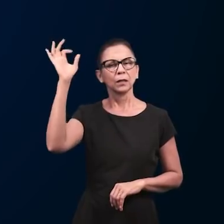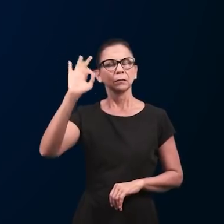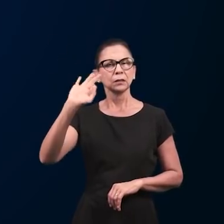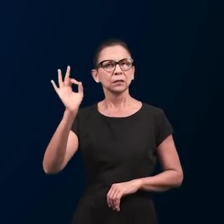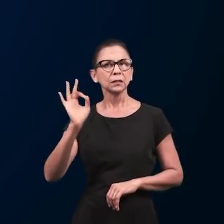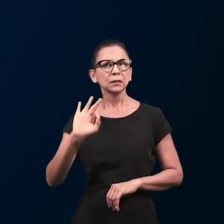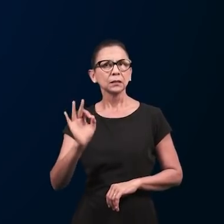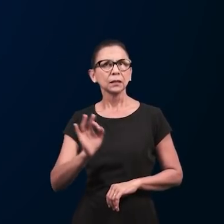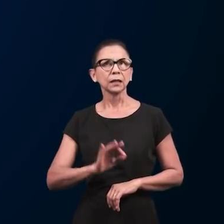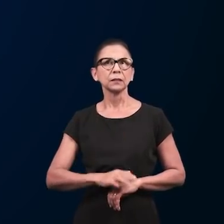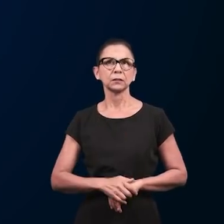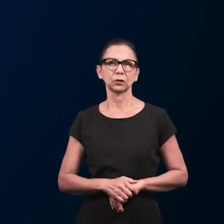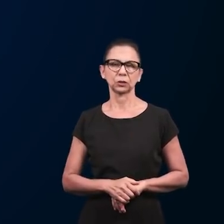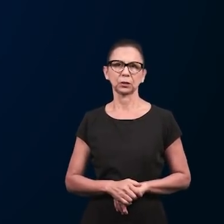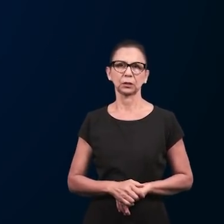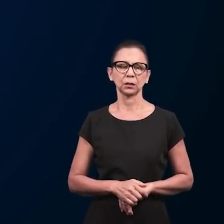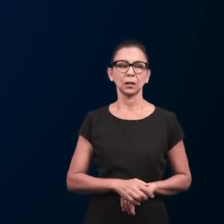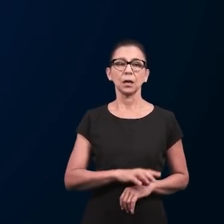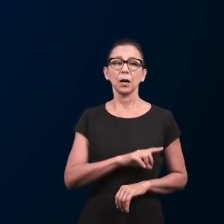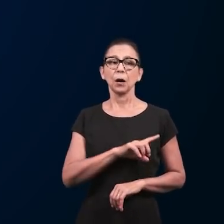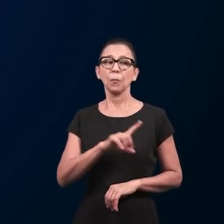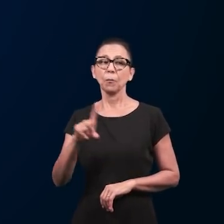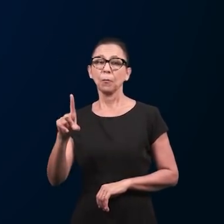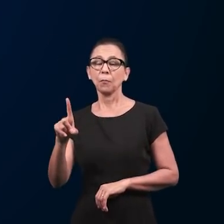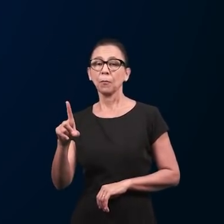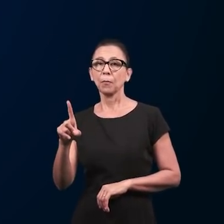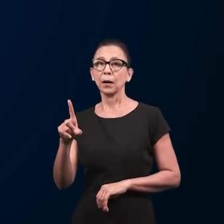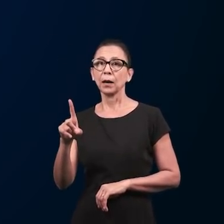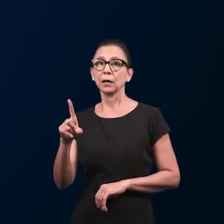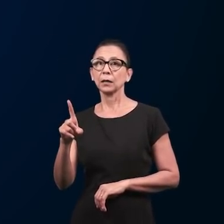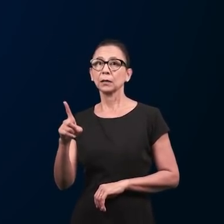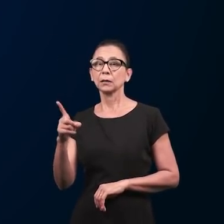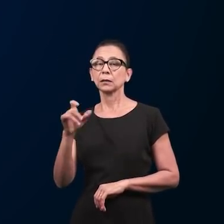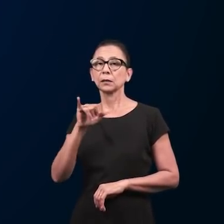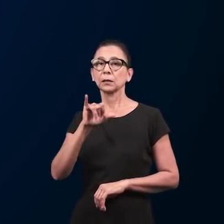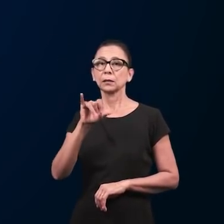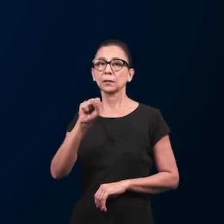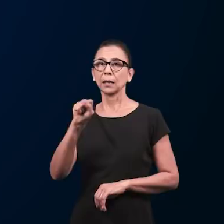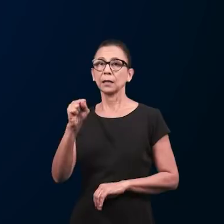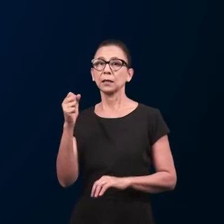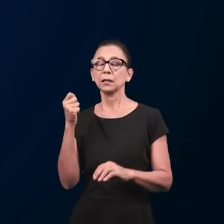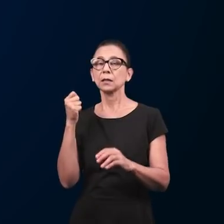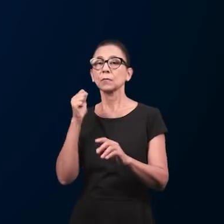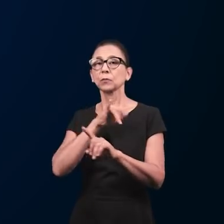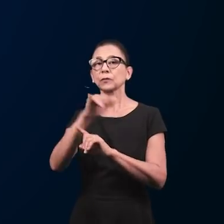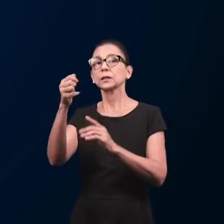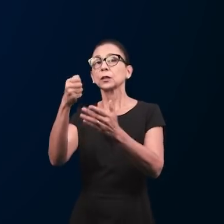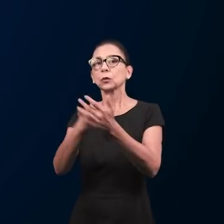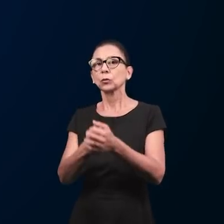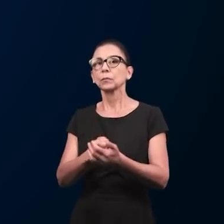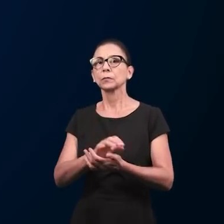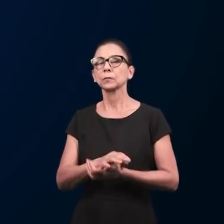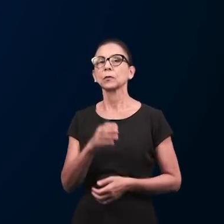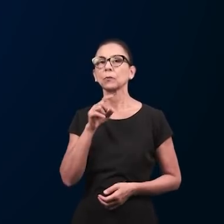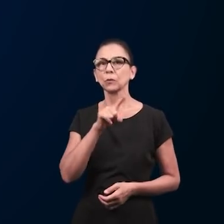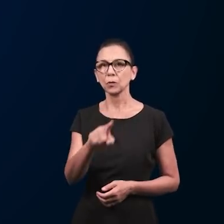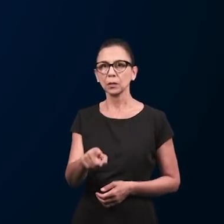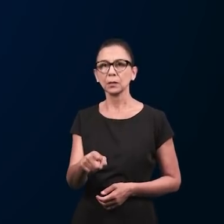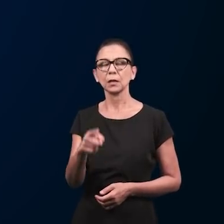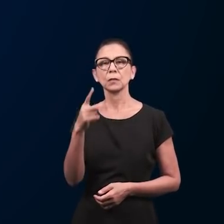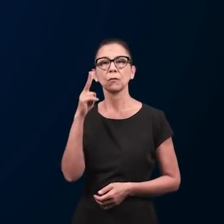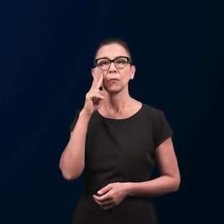compreendem. E nele se cumpre a profecia de Isaías que diz: Ouvindo, ouvireis, mas